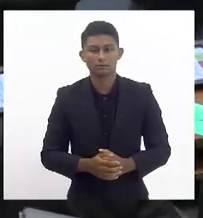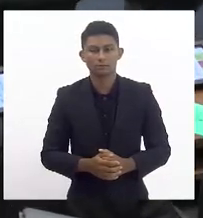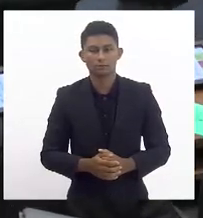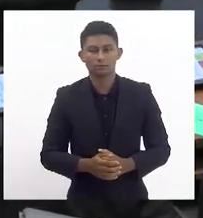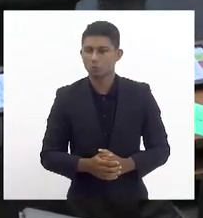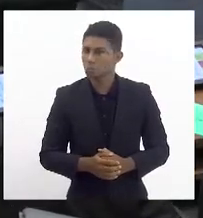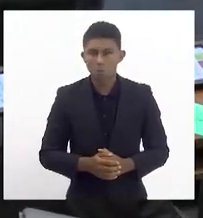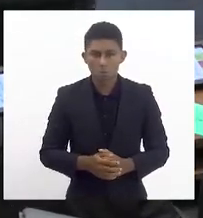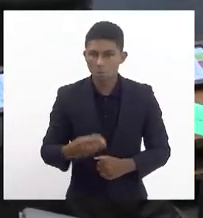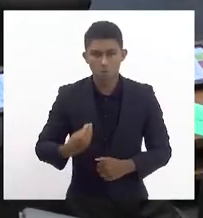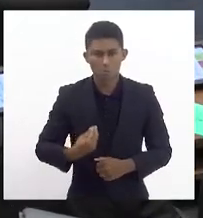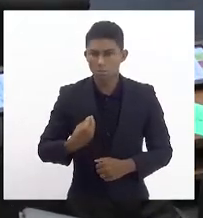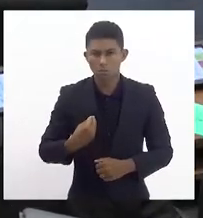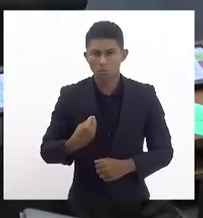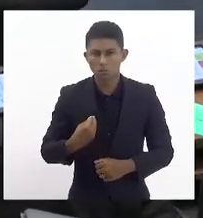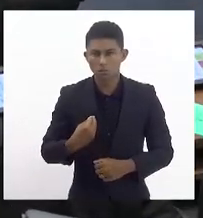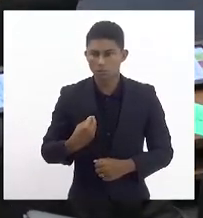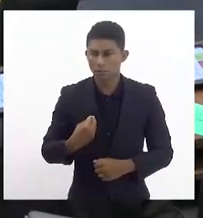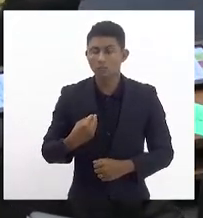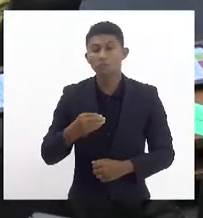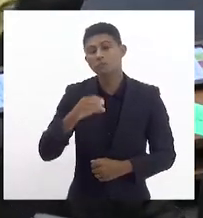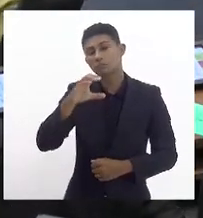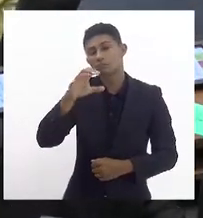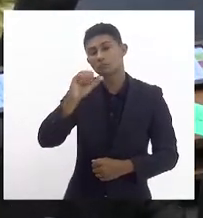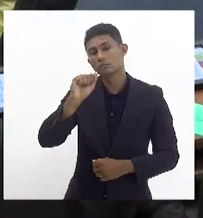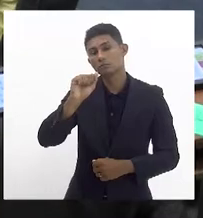Deputado Carlos Macedo.